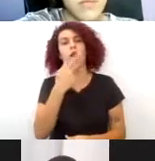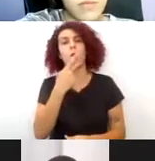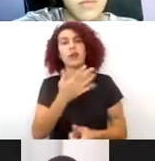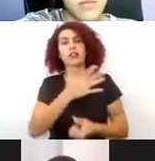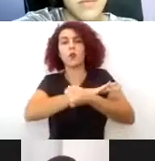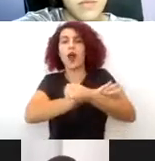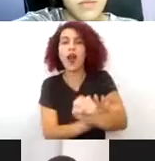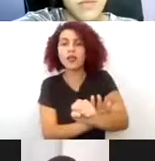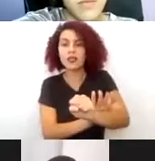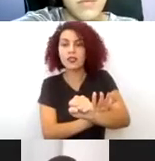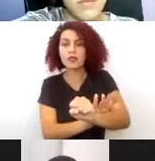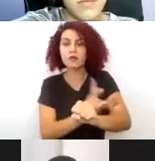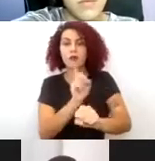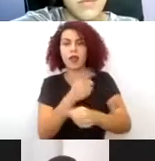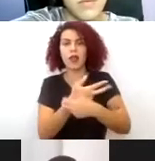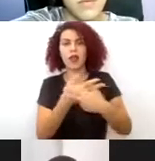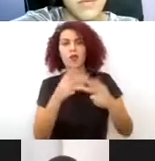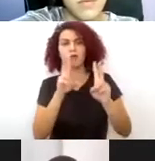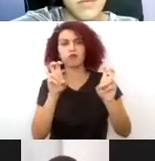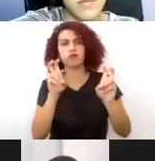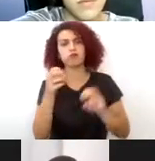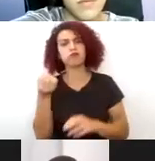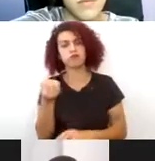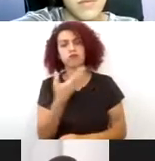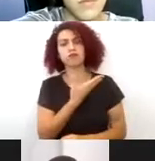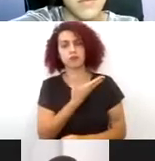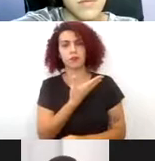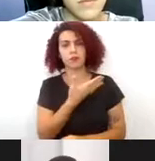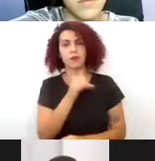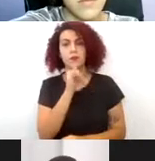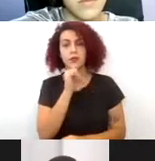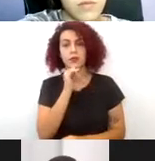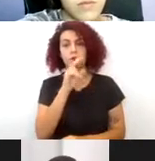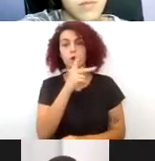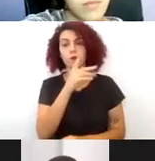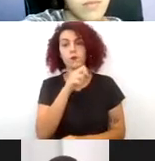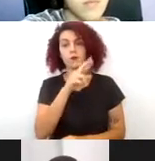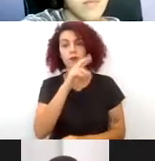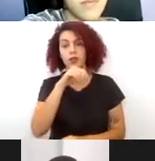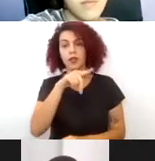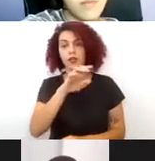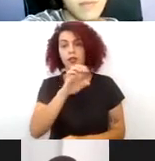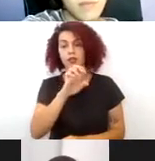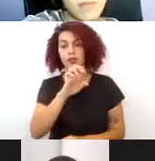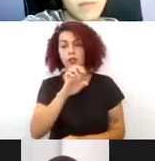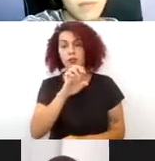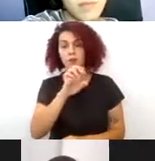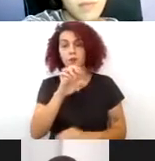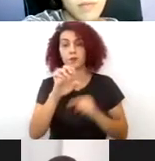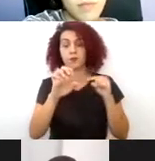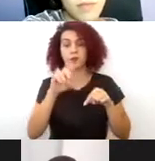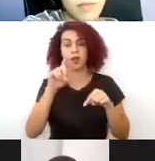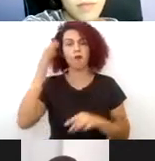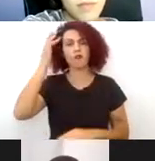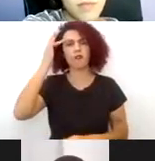mas é sente viu é um negócio que vem mais para cá por exemplo Henrique Dulce o que é que é um